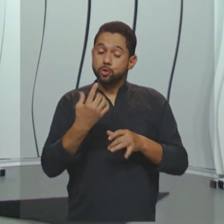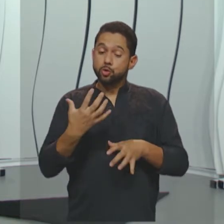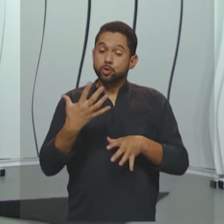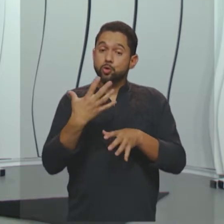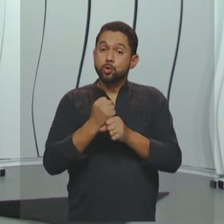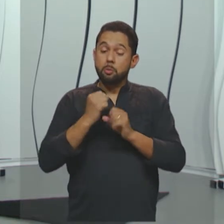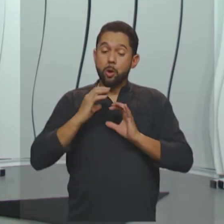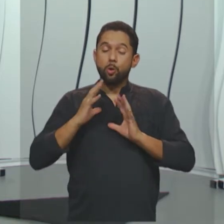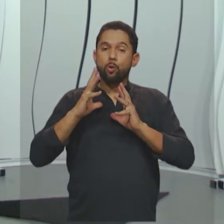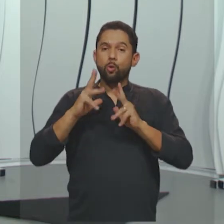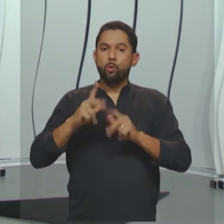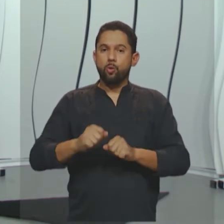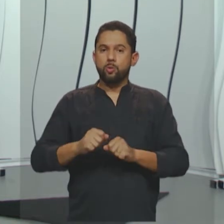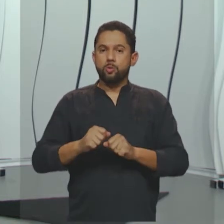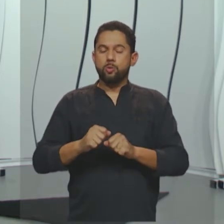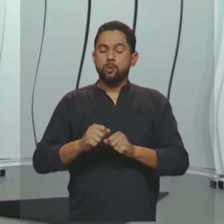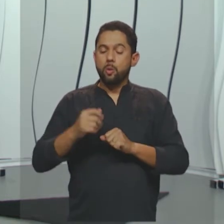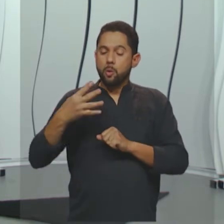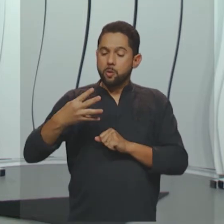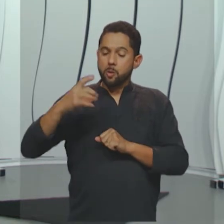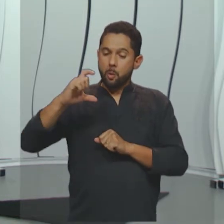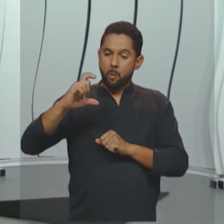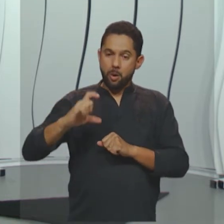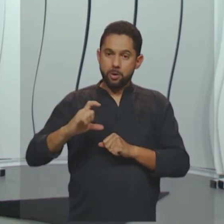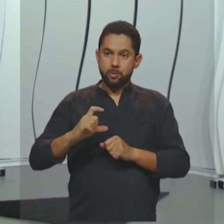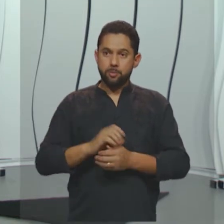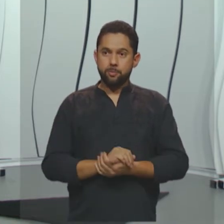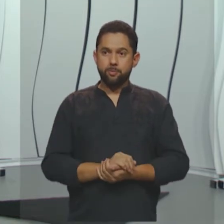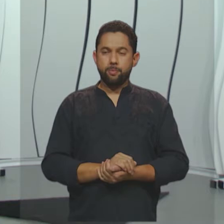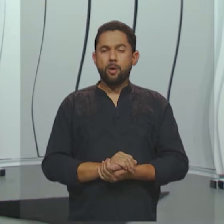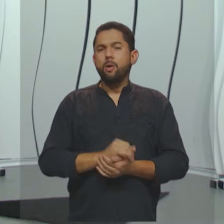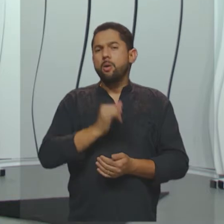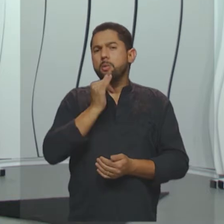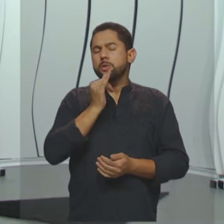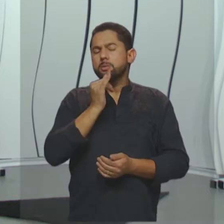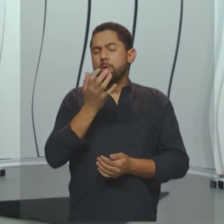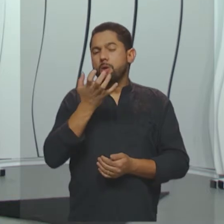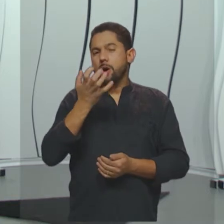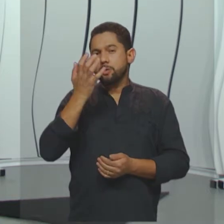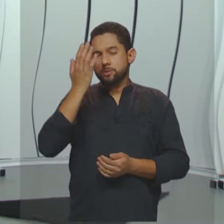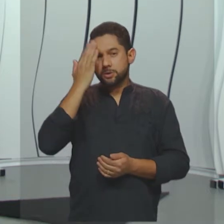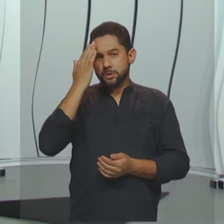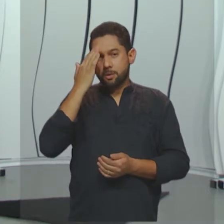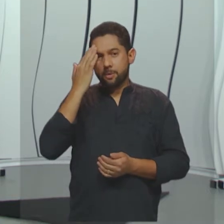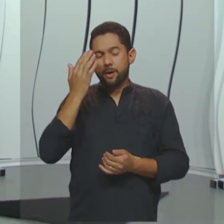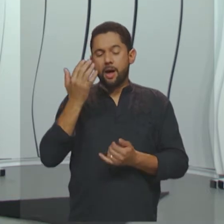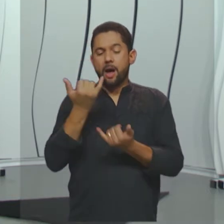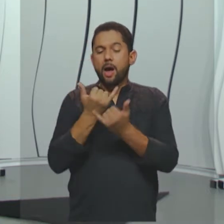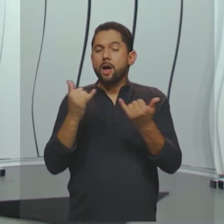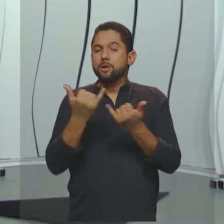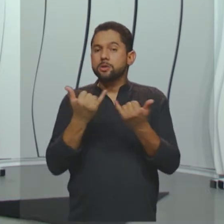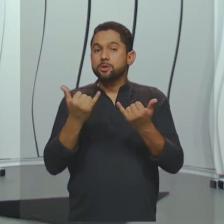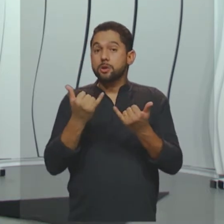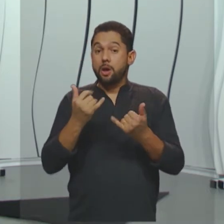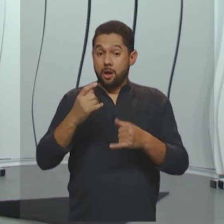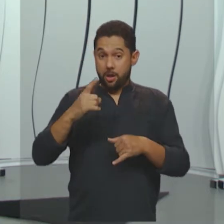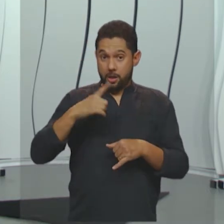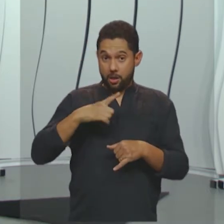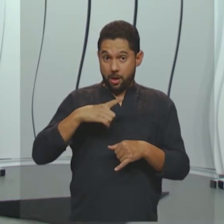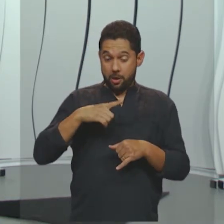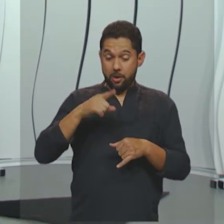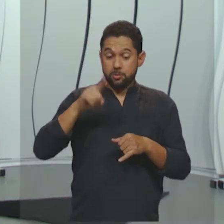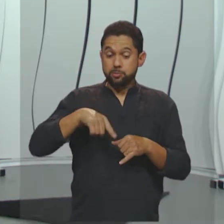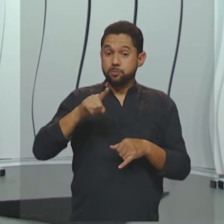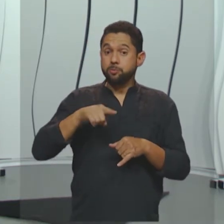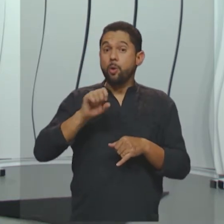de resistência. Então, como eu quero medir a corrente que passa naquele circuito com ou sem a presença do